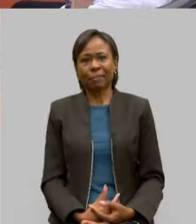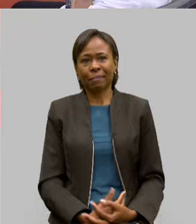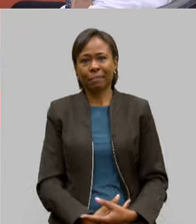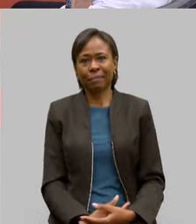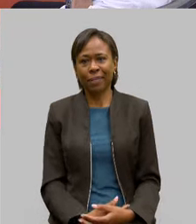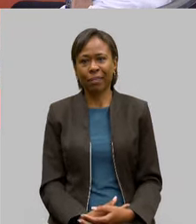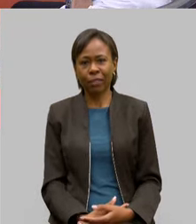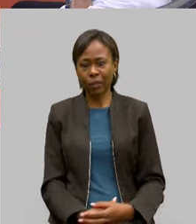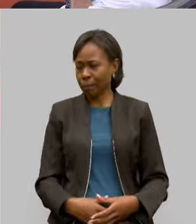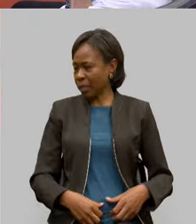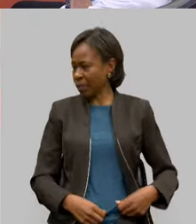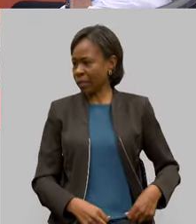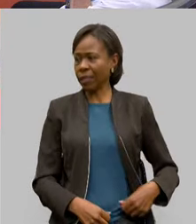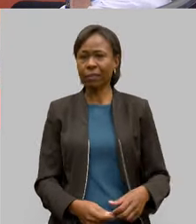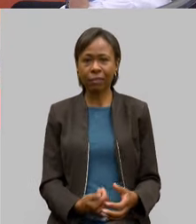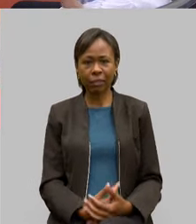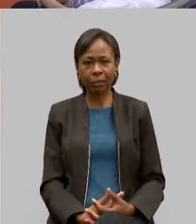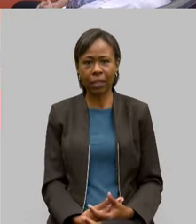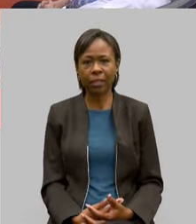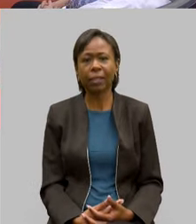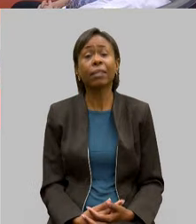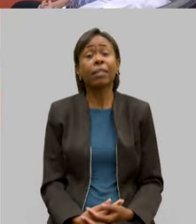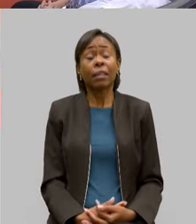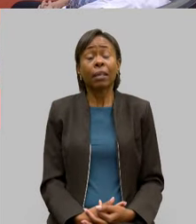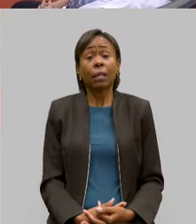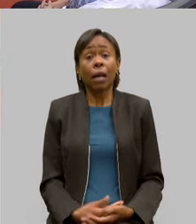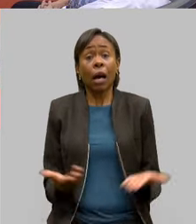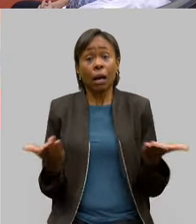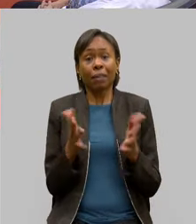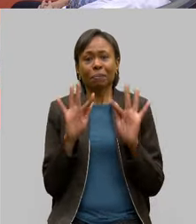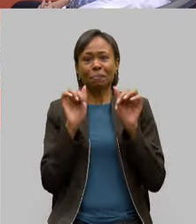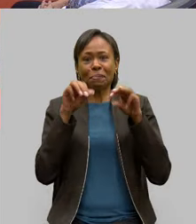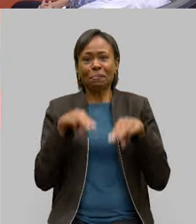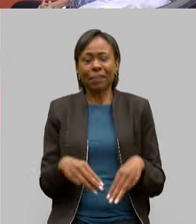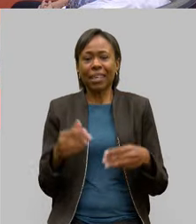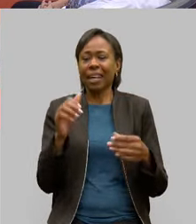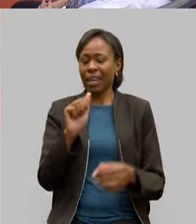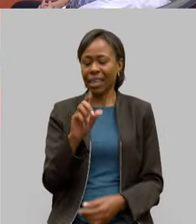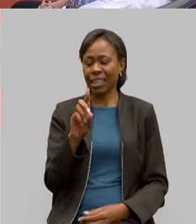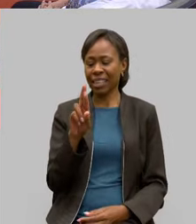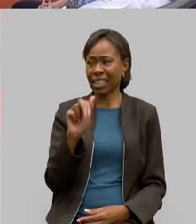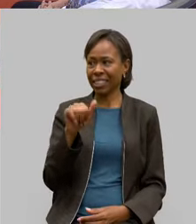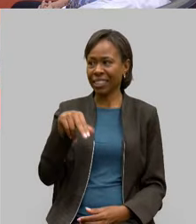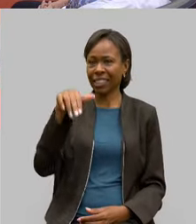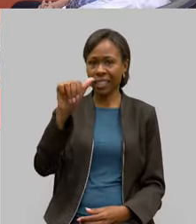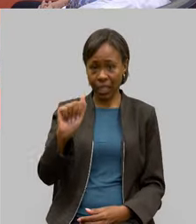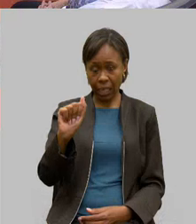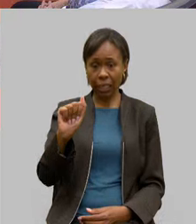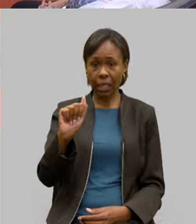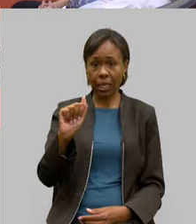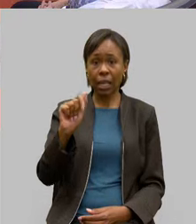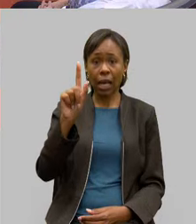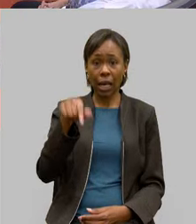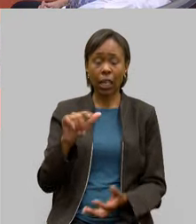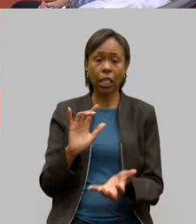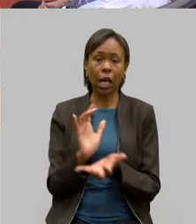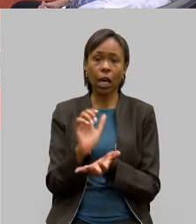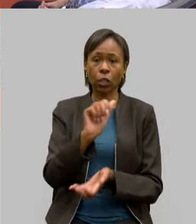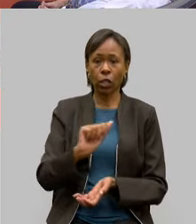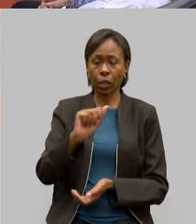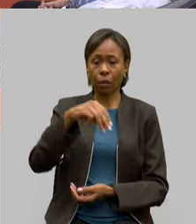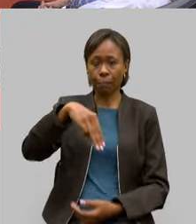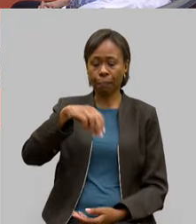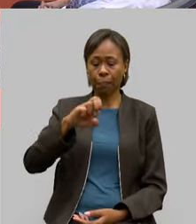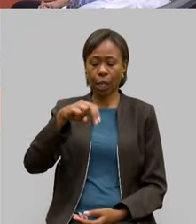obrigada vamos finalizar agora com a participação de de Adriana Ferreira CEO da associação menopausa